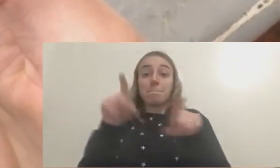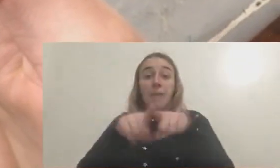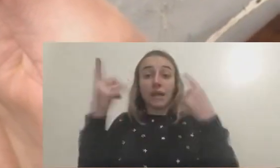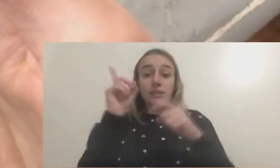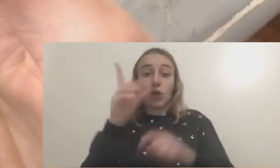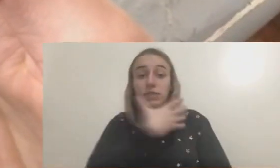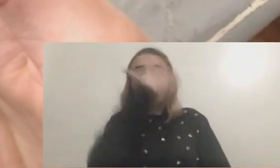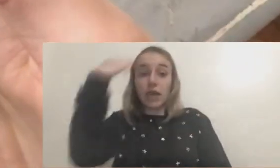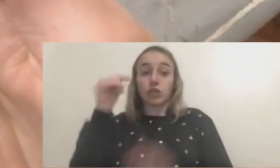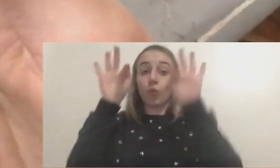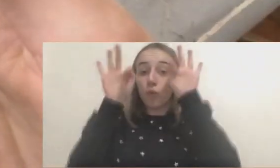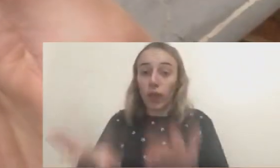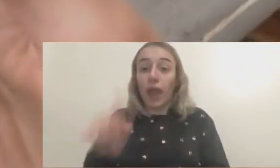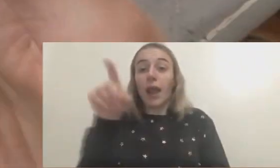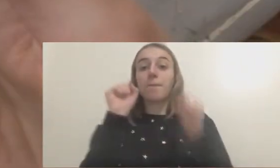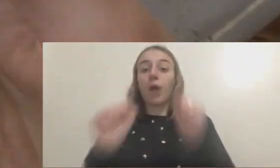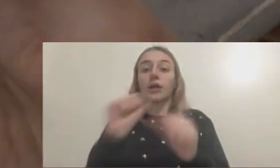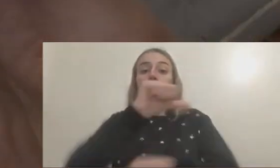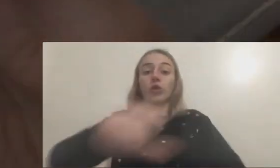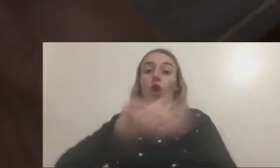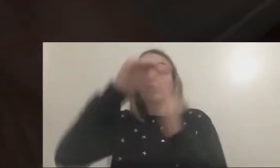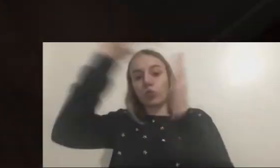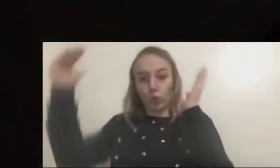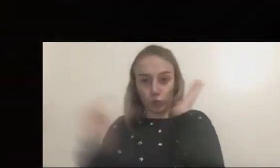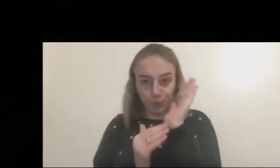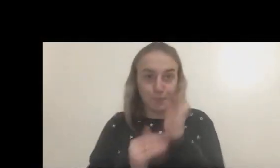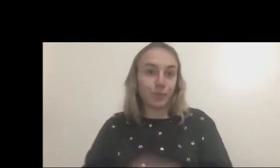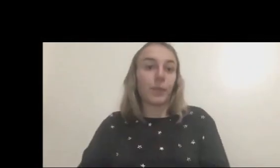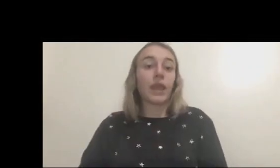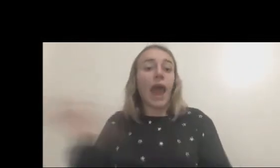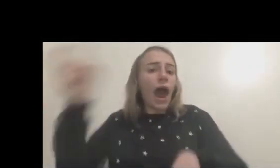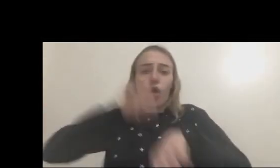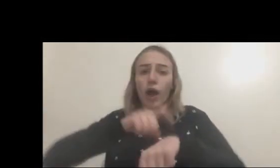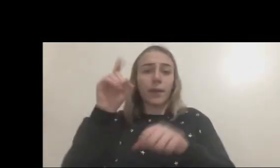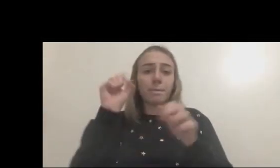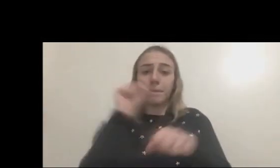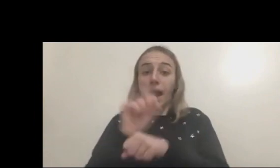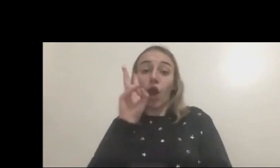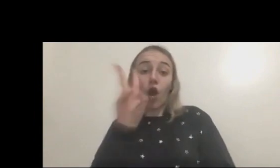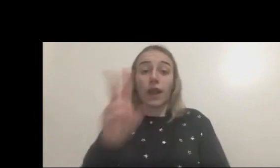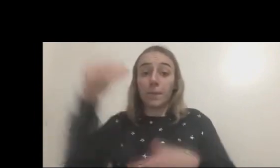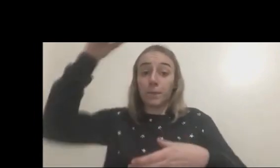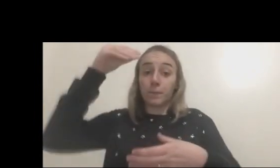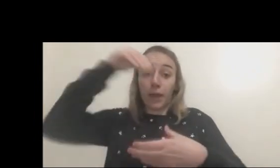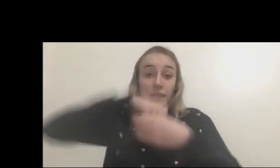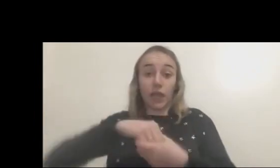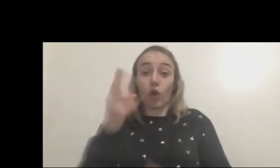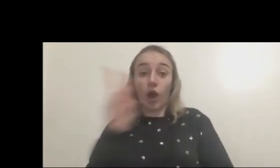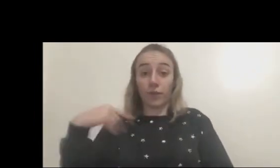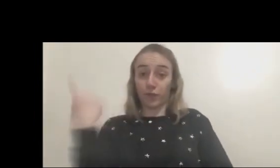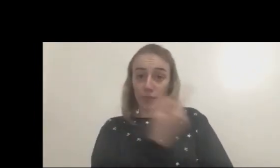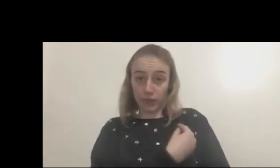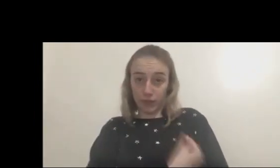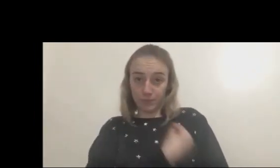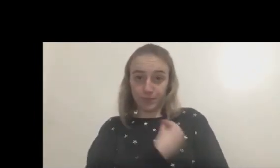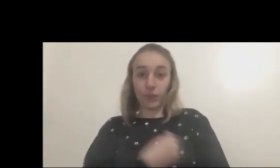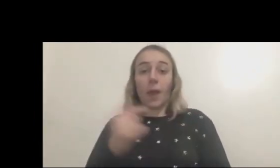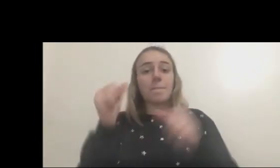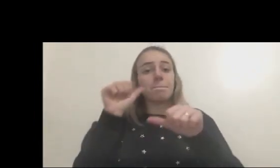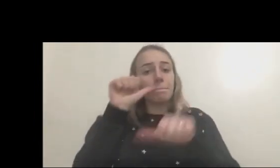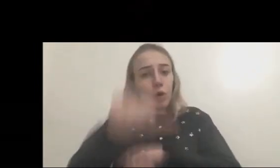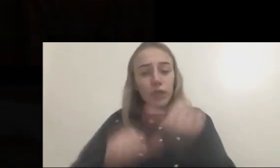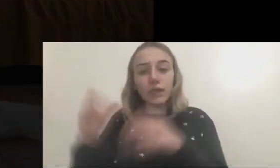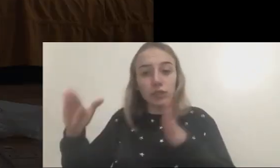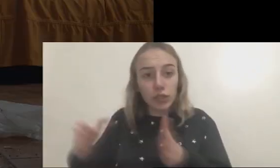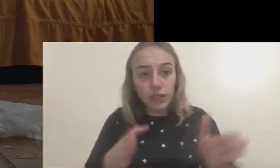gota no oceano Mas não se esqueça Que no fim Ela pode mudar tudo É hora de pararmos de